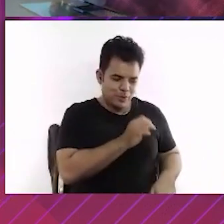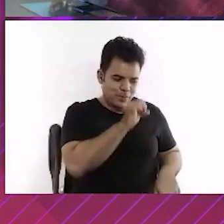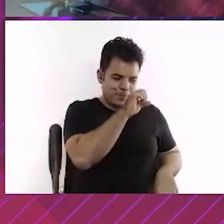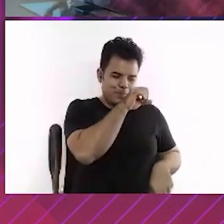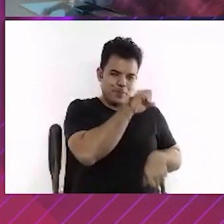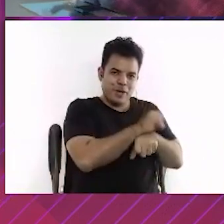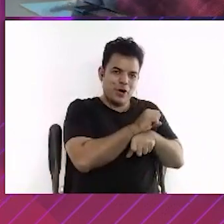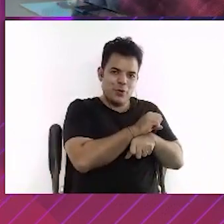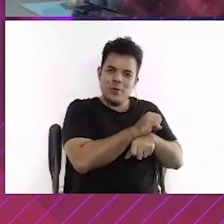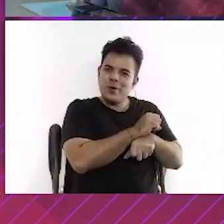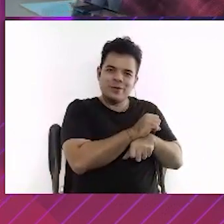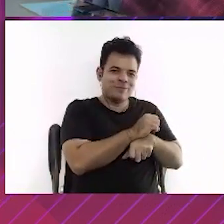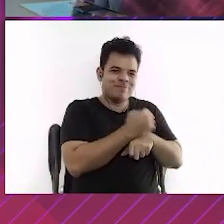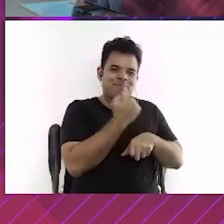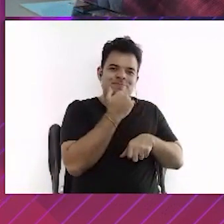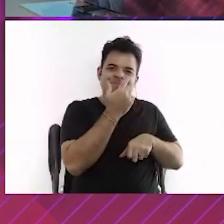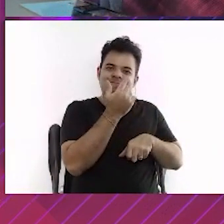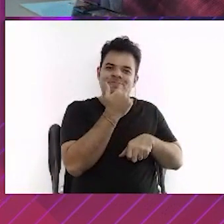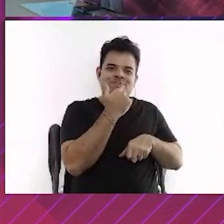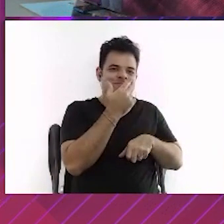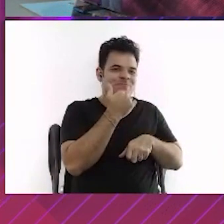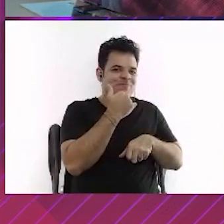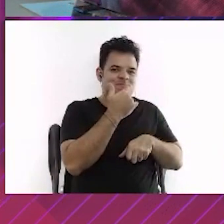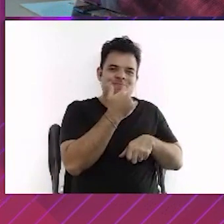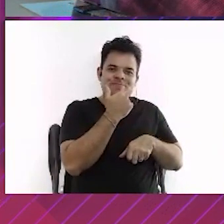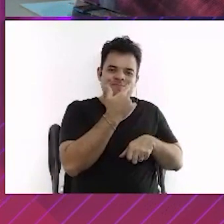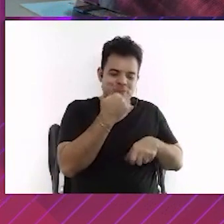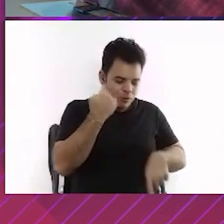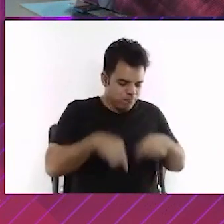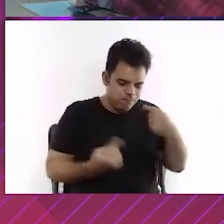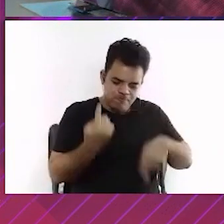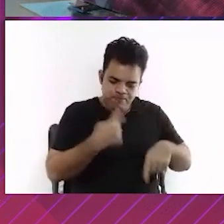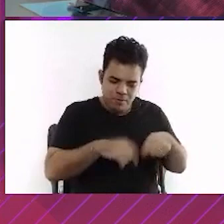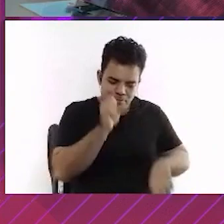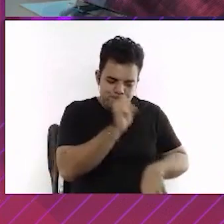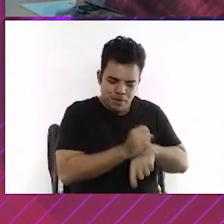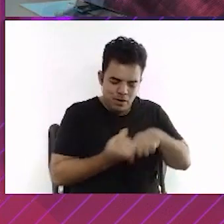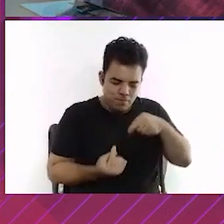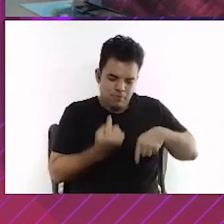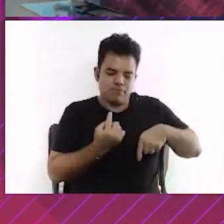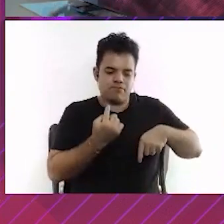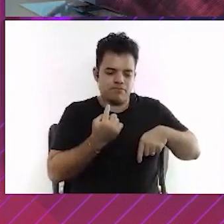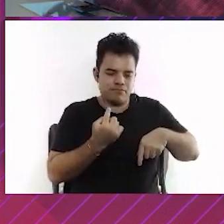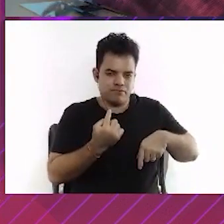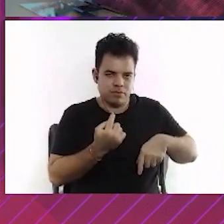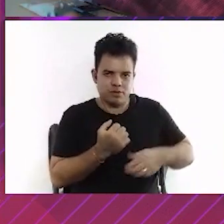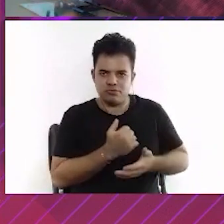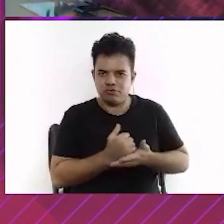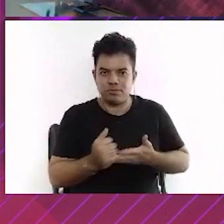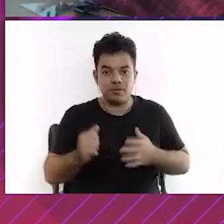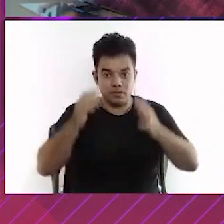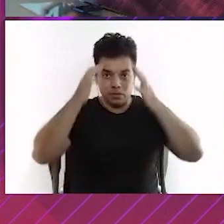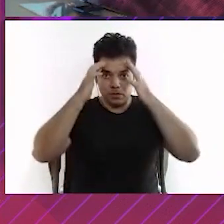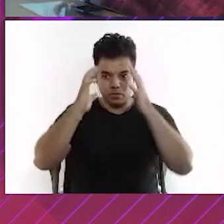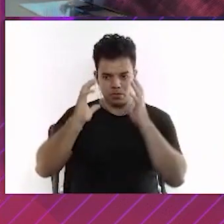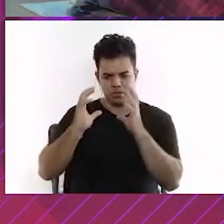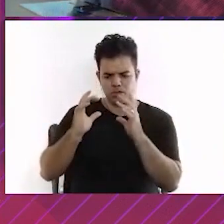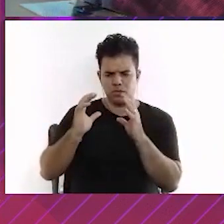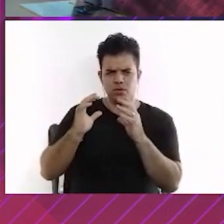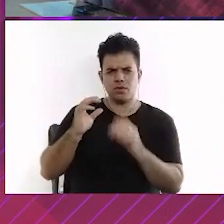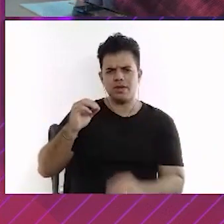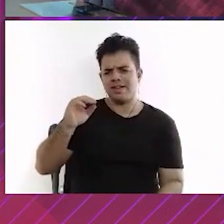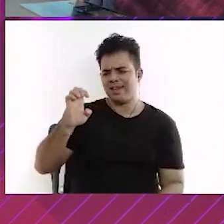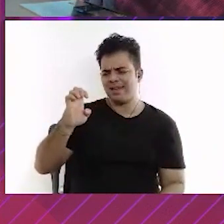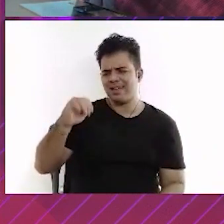ter essa mesma dinâmica, né? Então, a morte encefálica ela é a interrupção irreversível das atividades